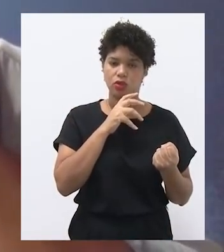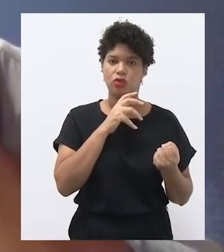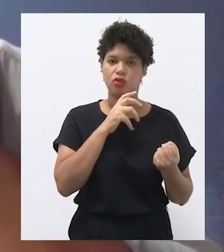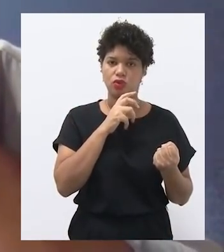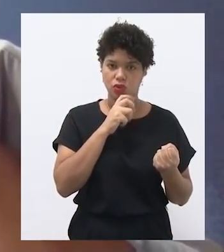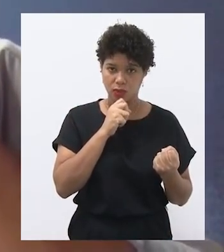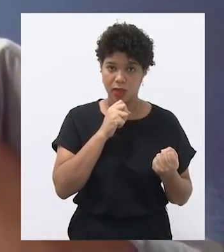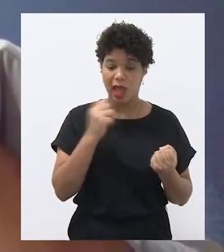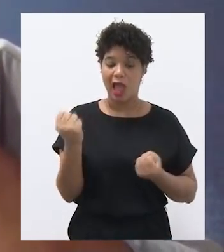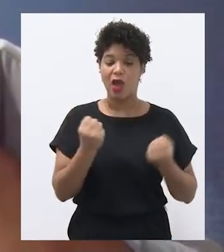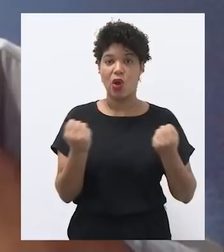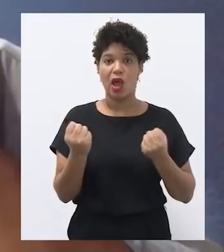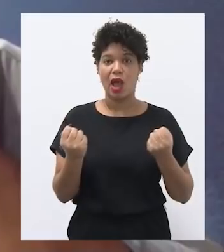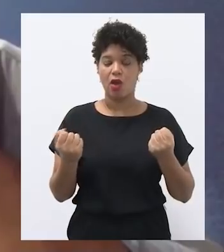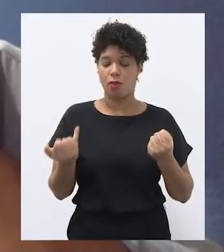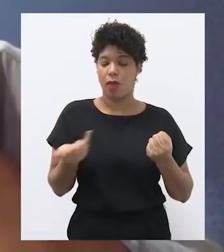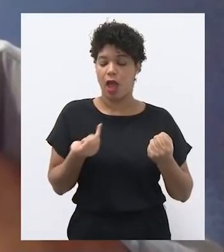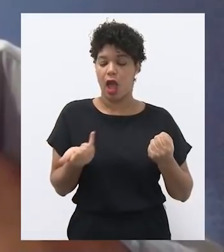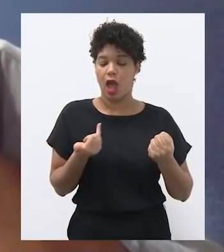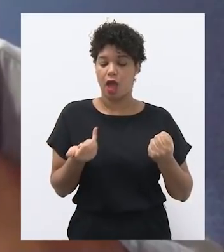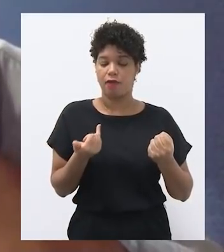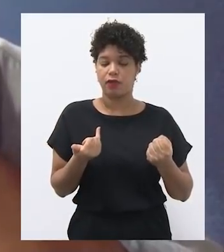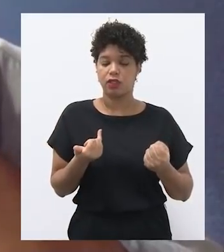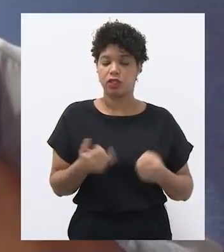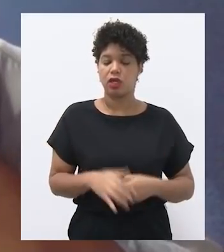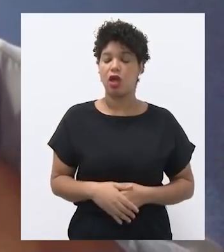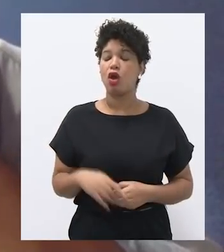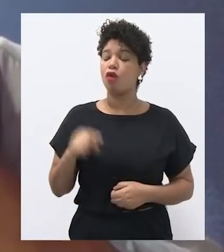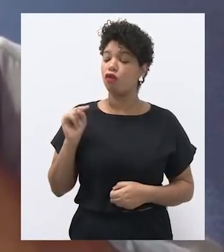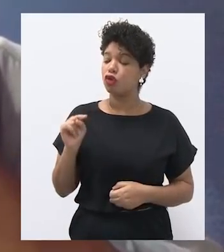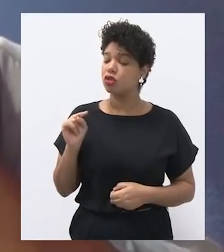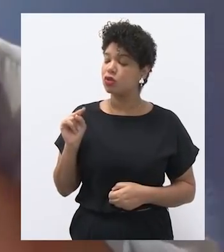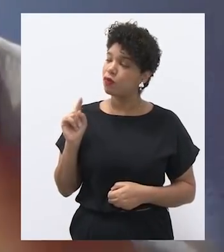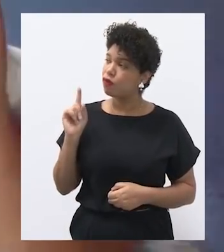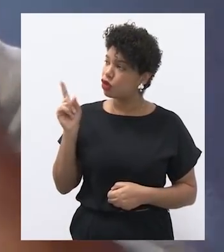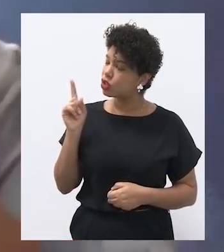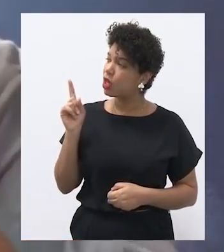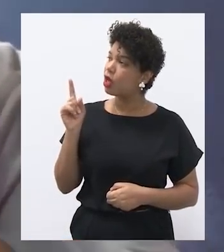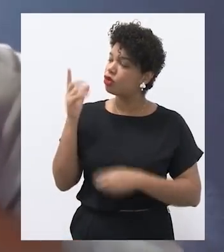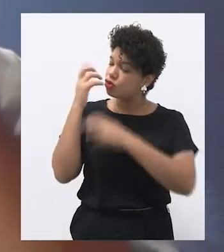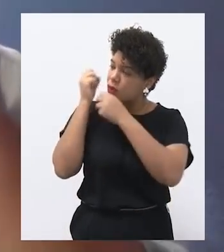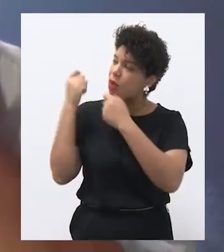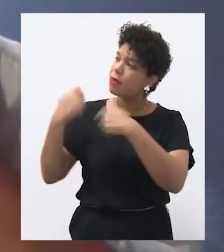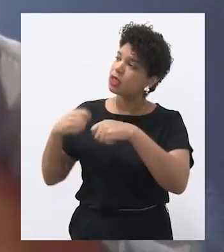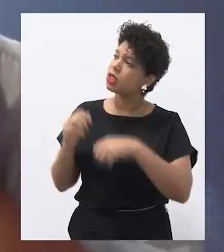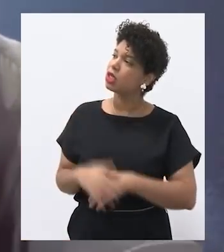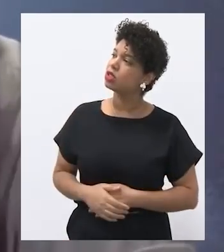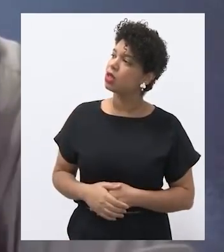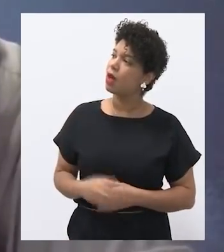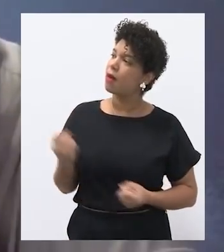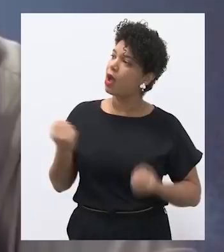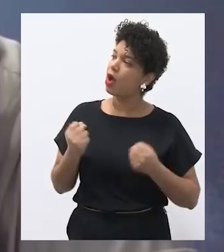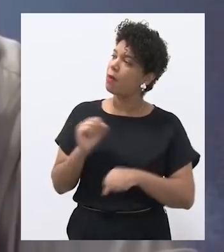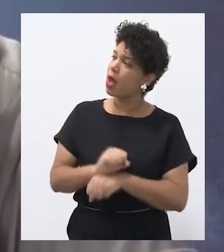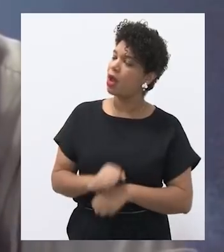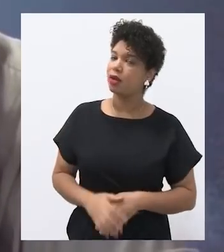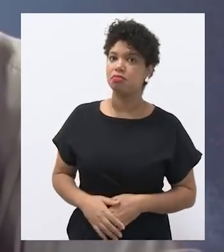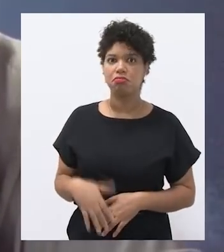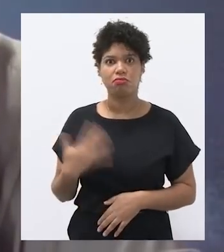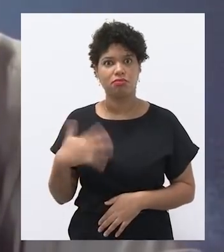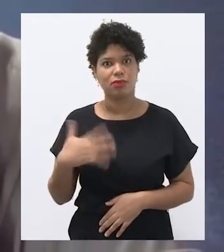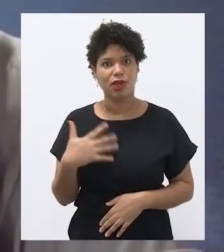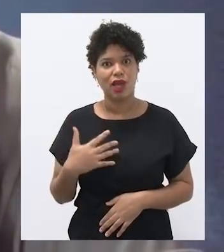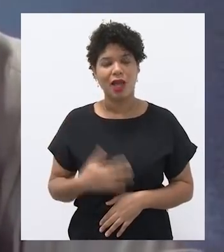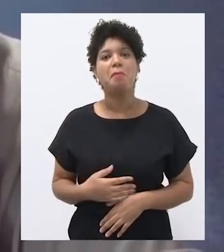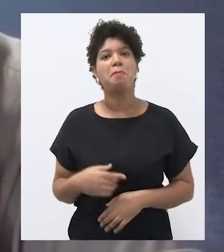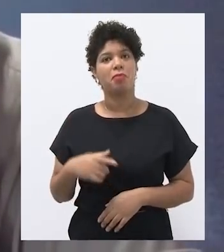esse recurso, essa tecnologia nos carros mais sofisticados? Existe. Por que a gente não consegue medir o desinteresse de um aluno quando